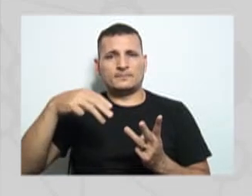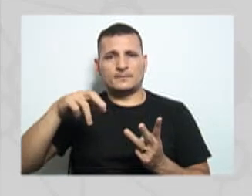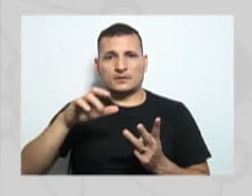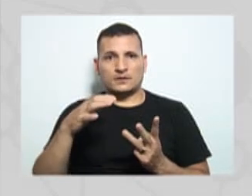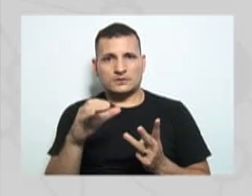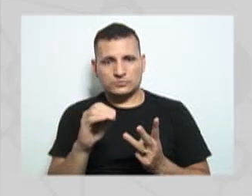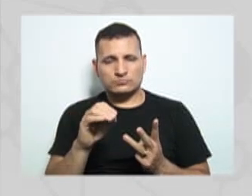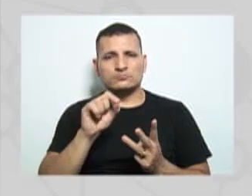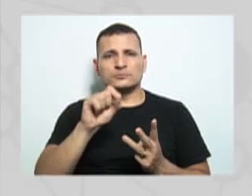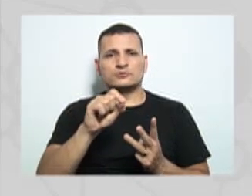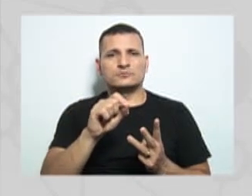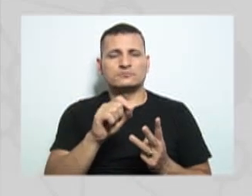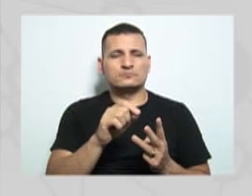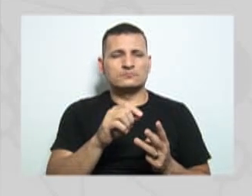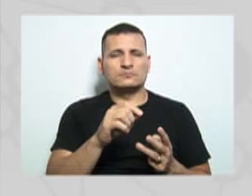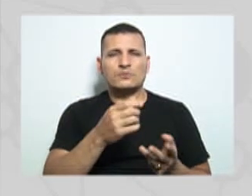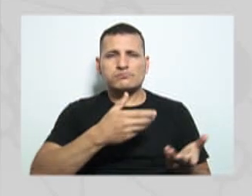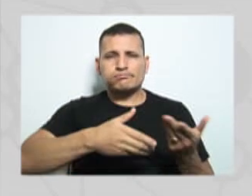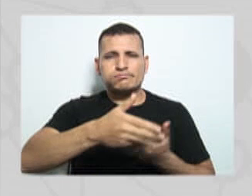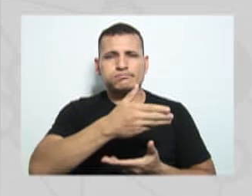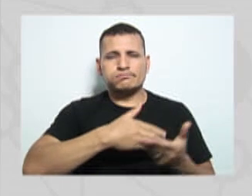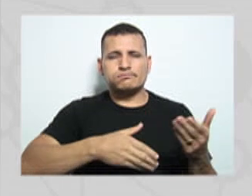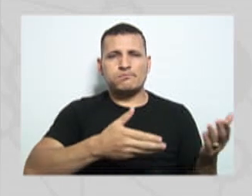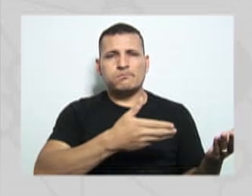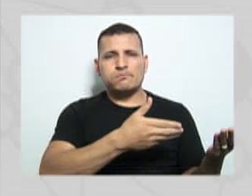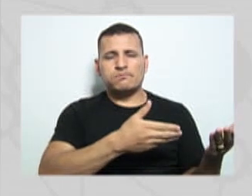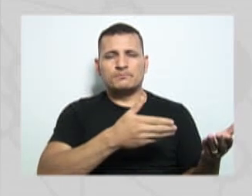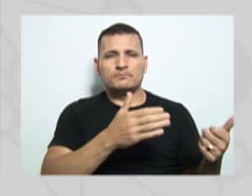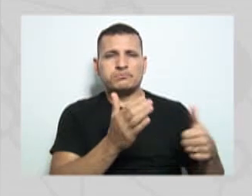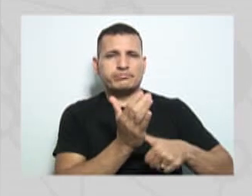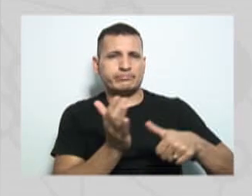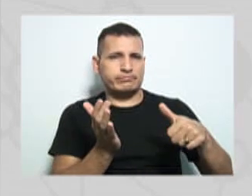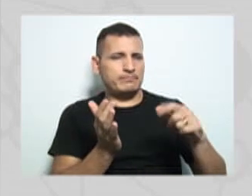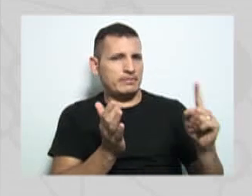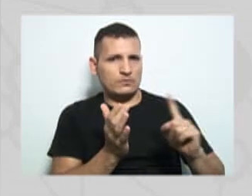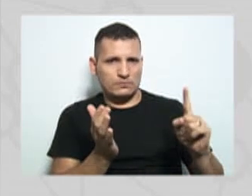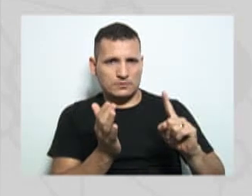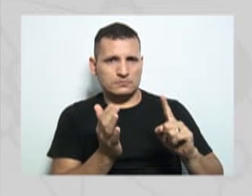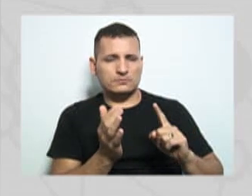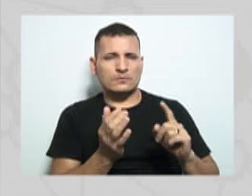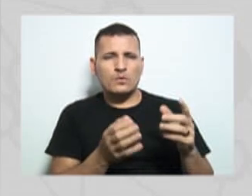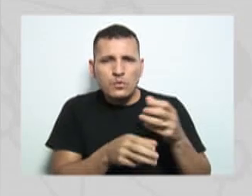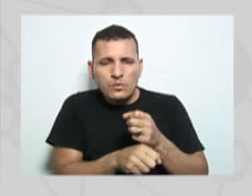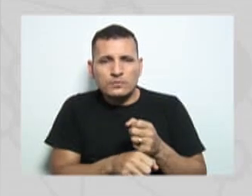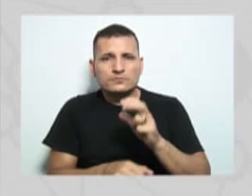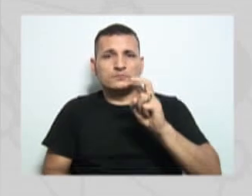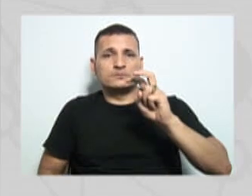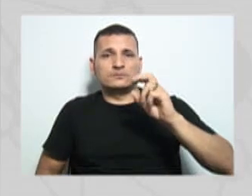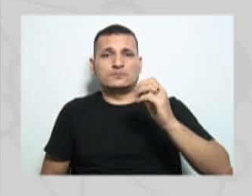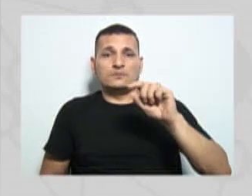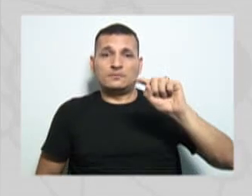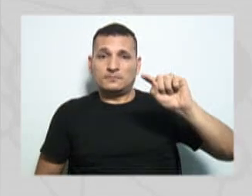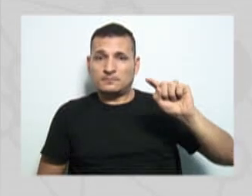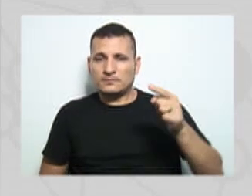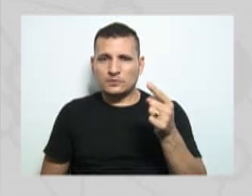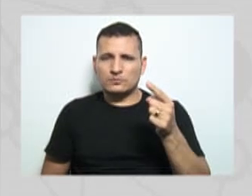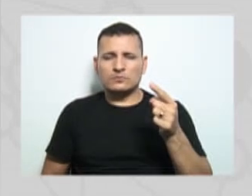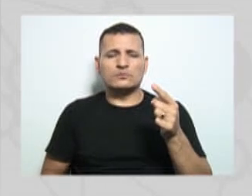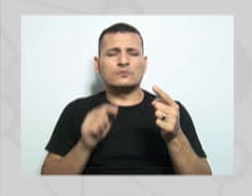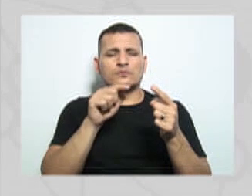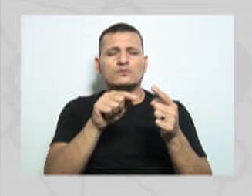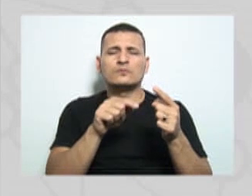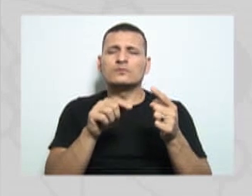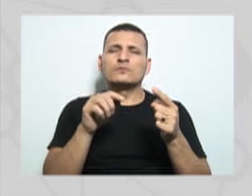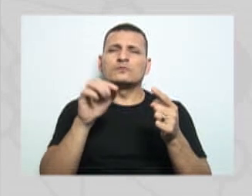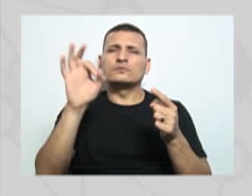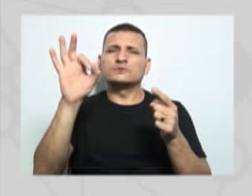de atos não cooperativos no valor de 50 mil. Calcule o valor do IRPJ do